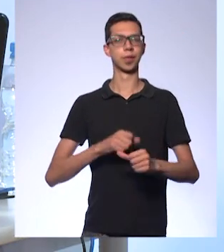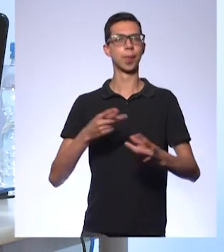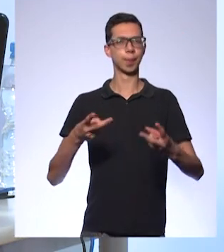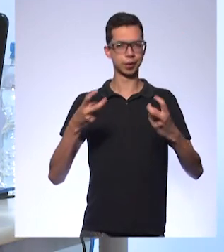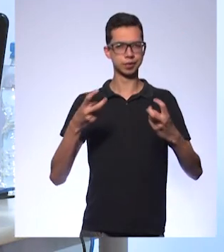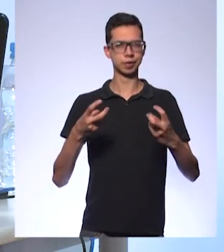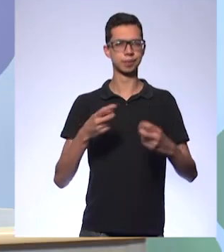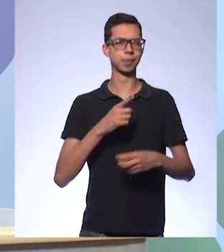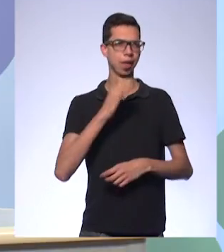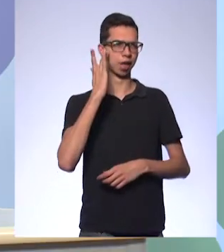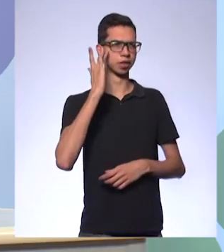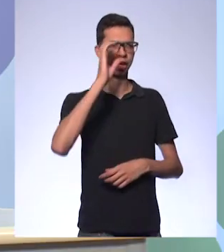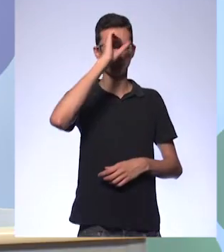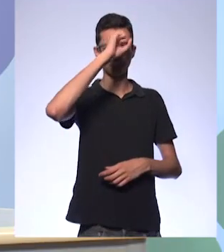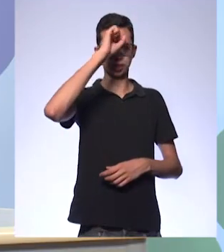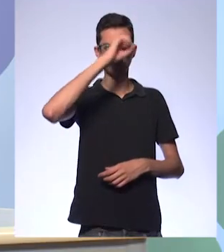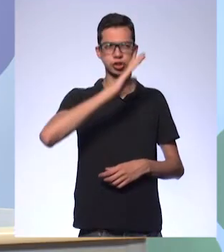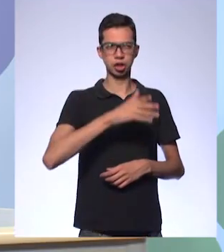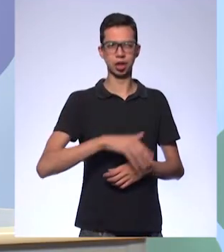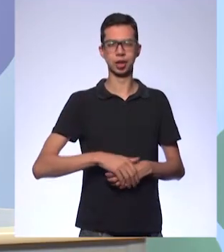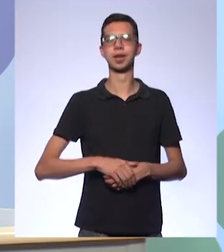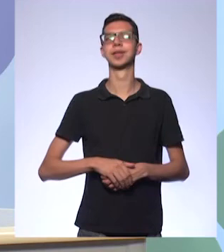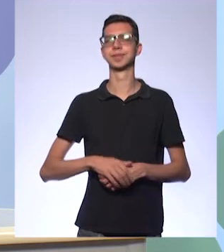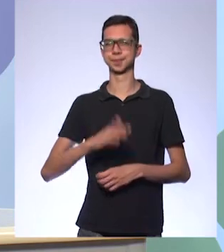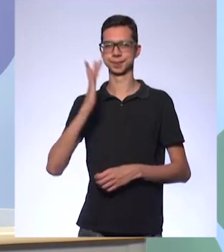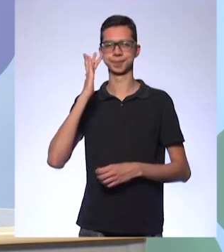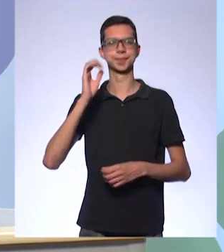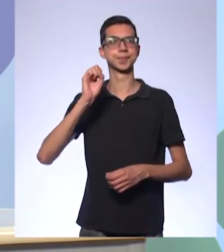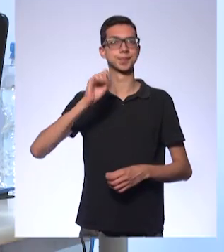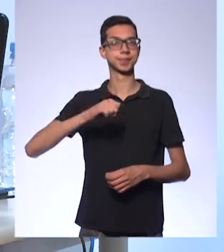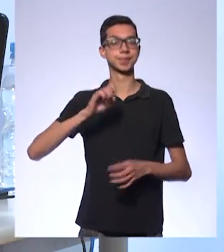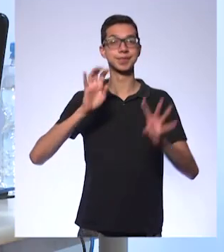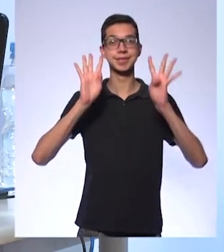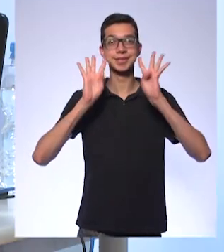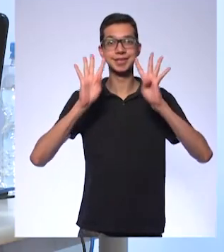já? Olha, eu acho que aprenderam. Muito bacana. Bora muito colocar para a bacana. gente aí